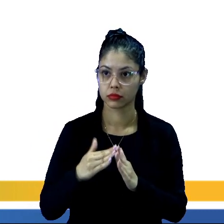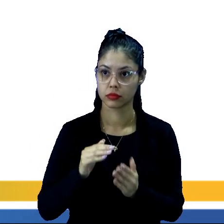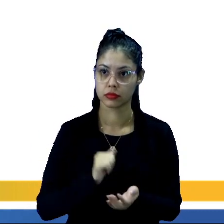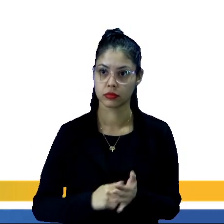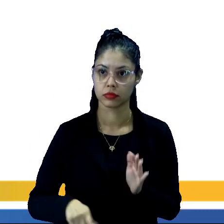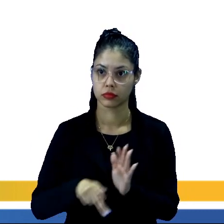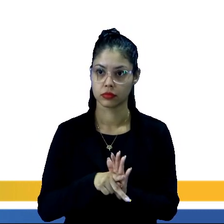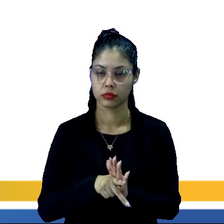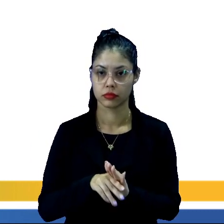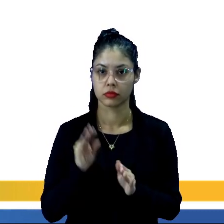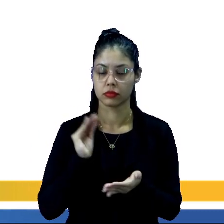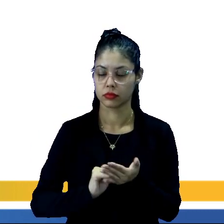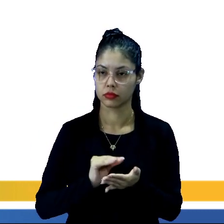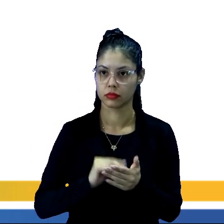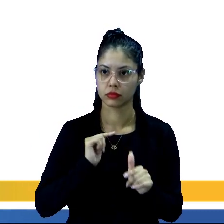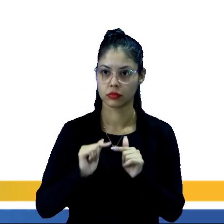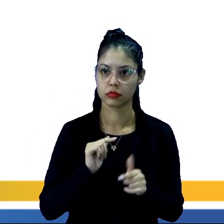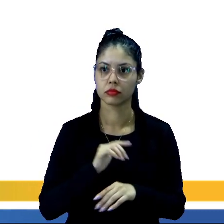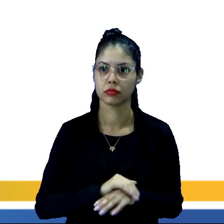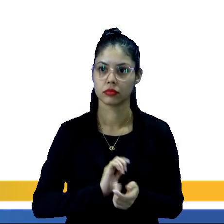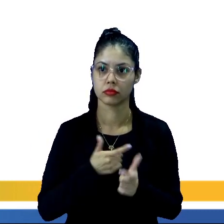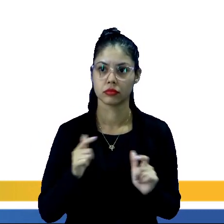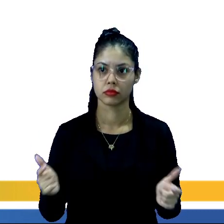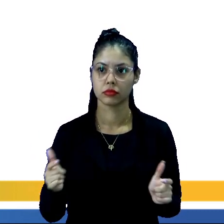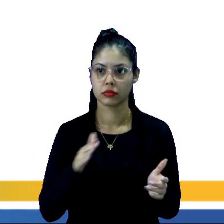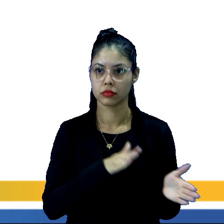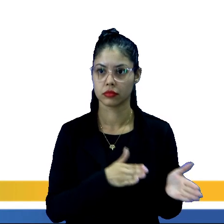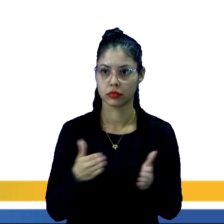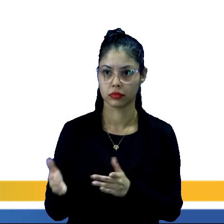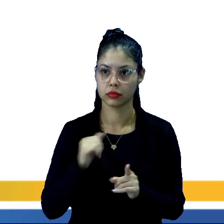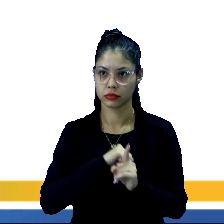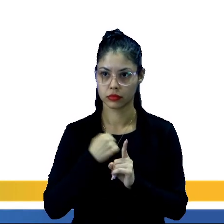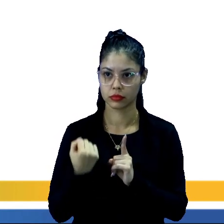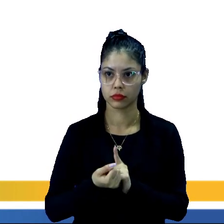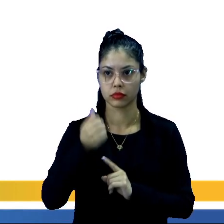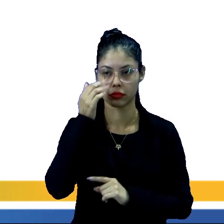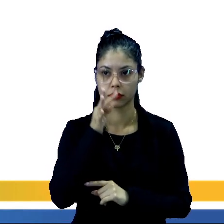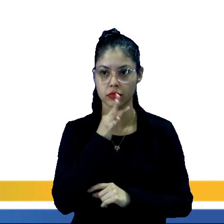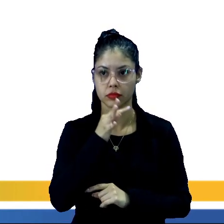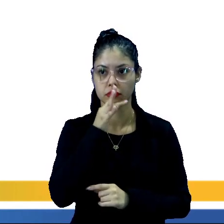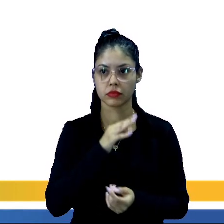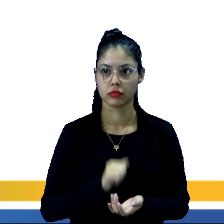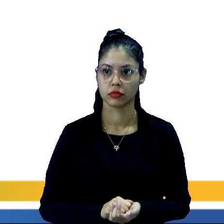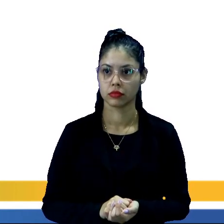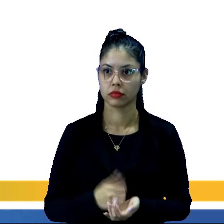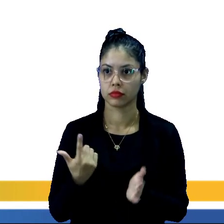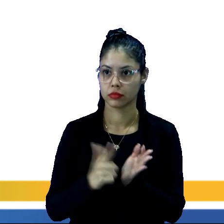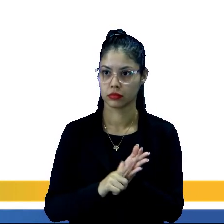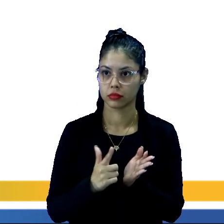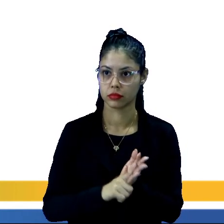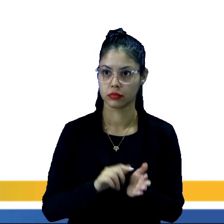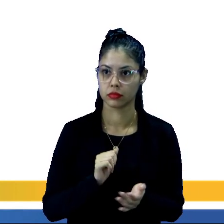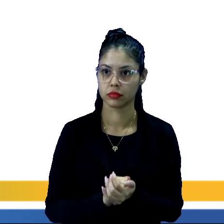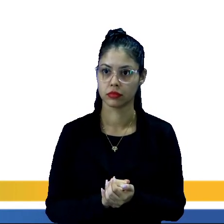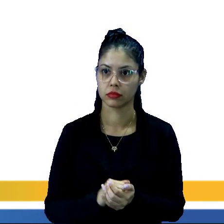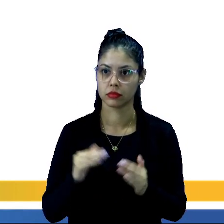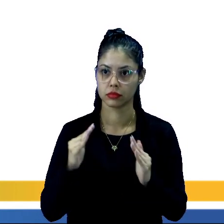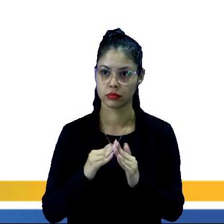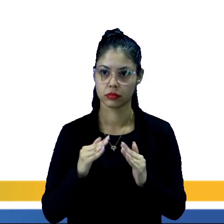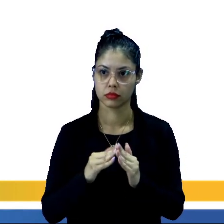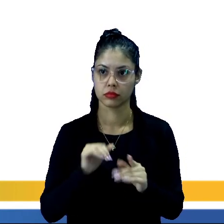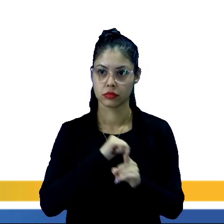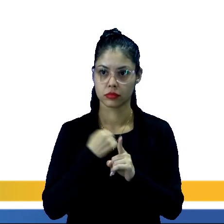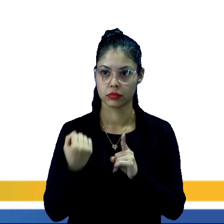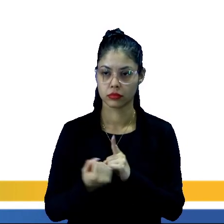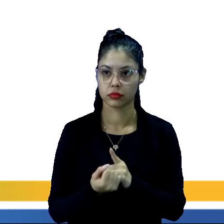se deve ao alto índice de desemprego? Ou letra E, ali por último, grande parte da sociedade feminina ter desempenhado o papel de dona de